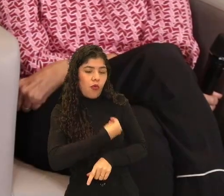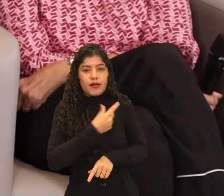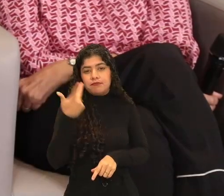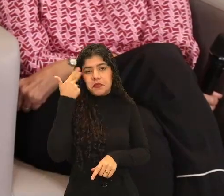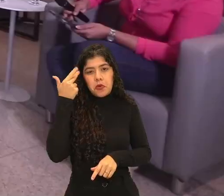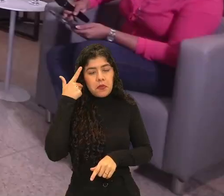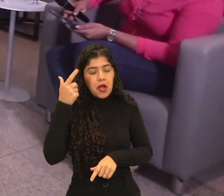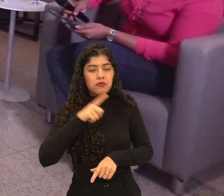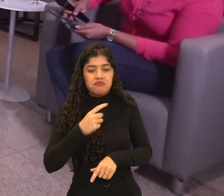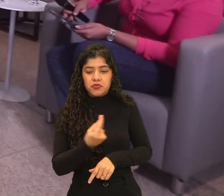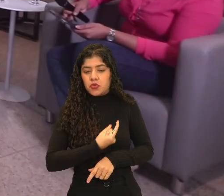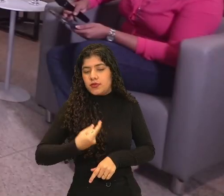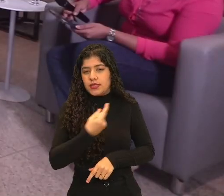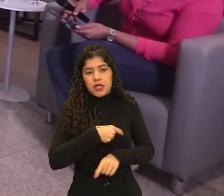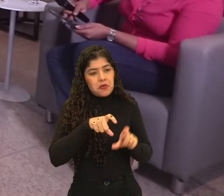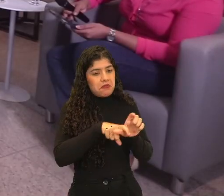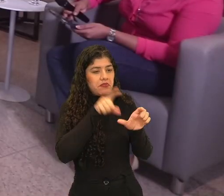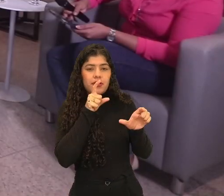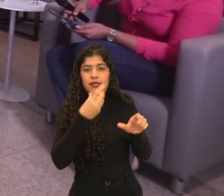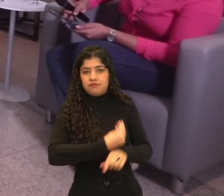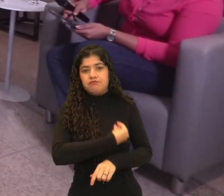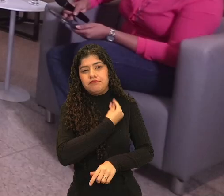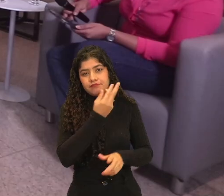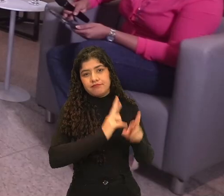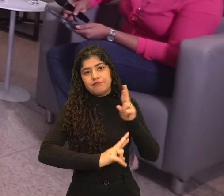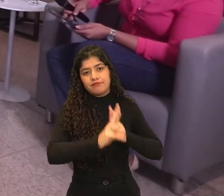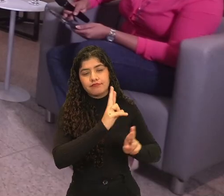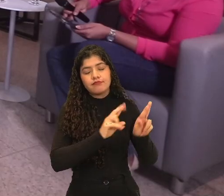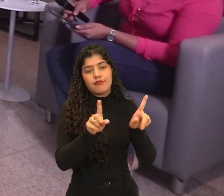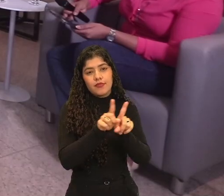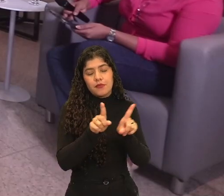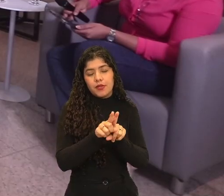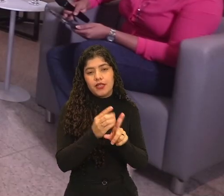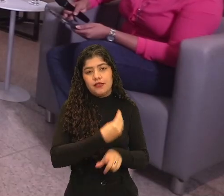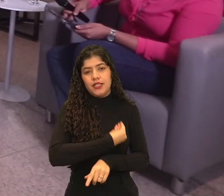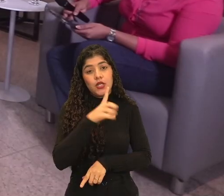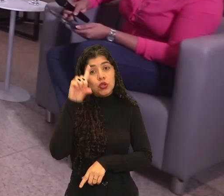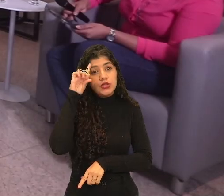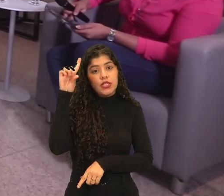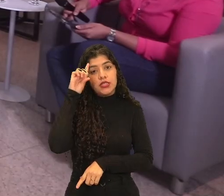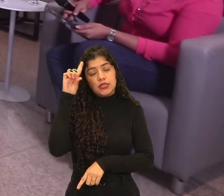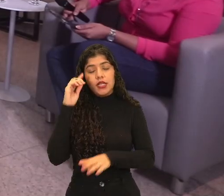mais autonomia, independência nas realizações das atividades diárias, vai desenvolver cada vez mais